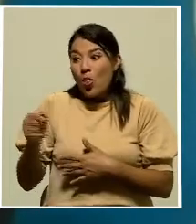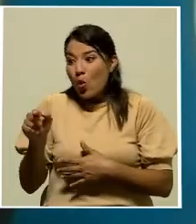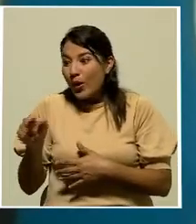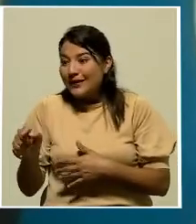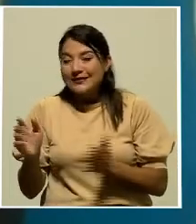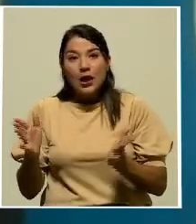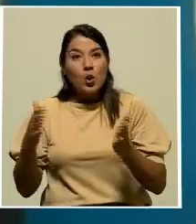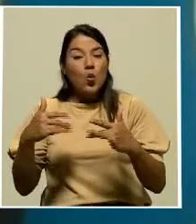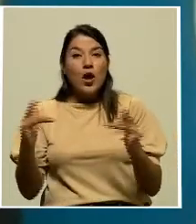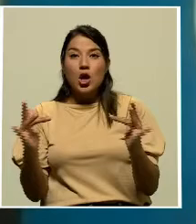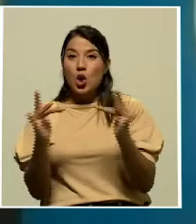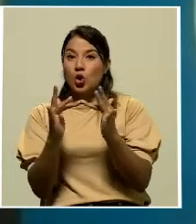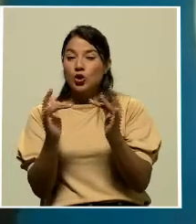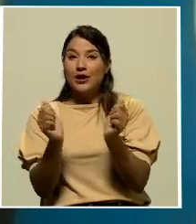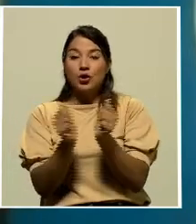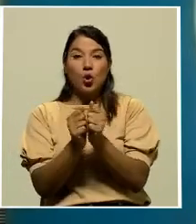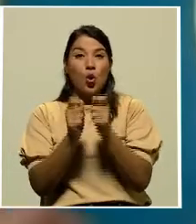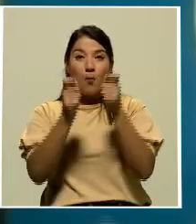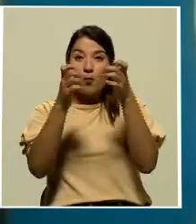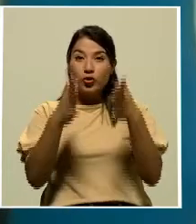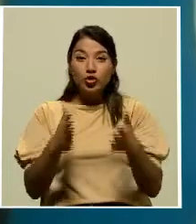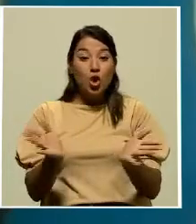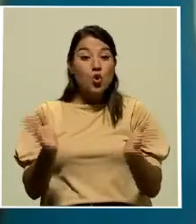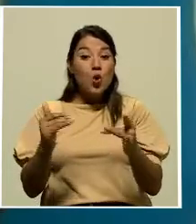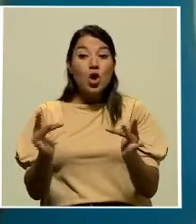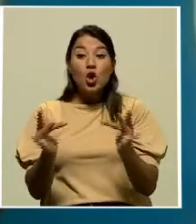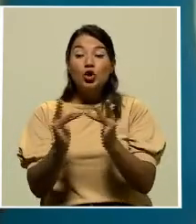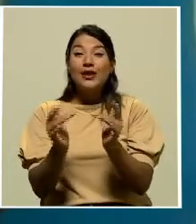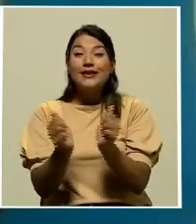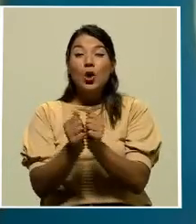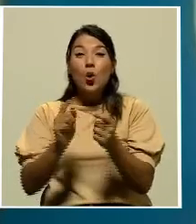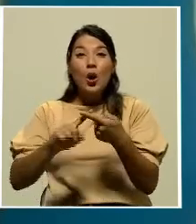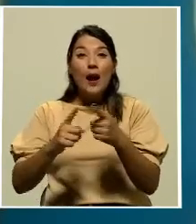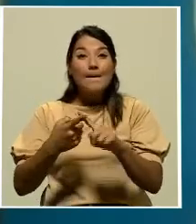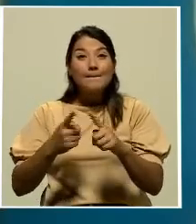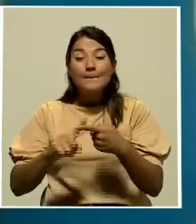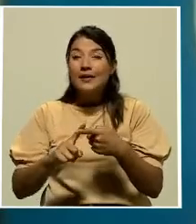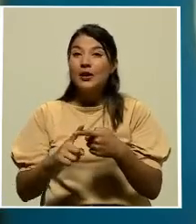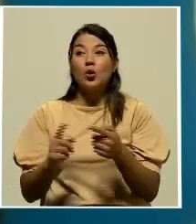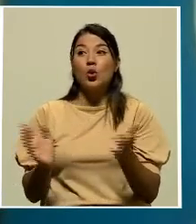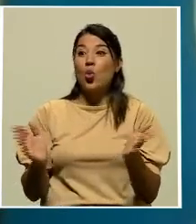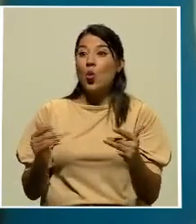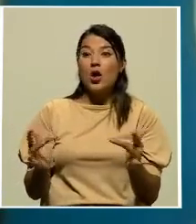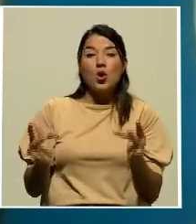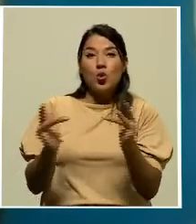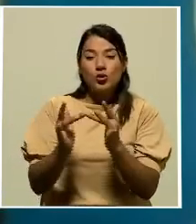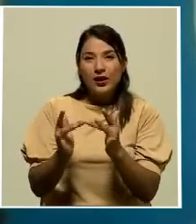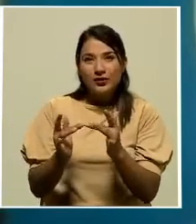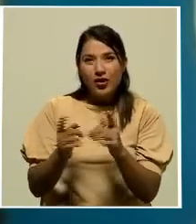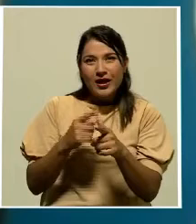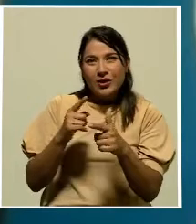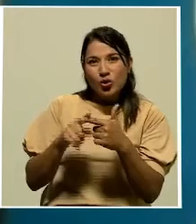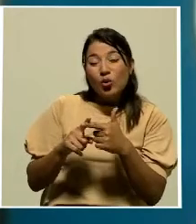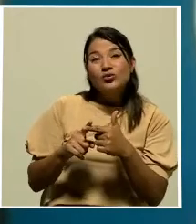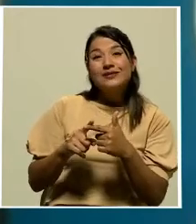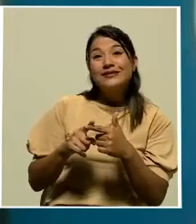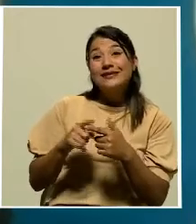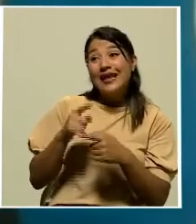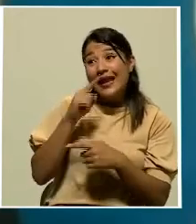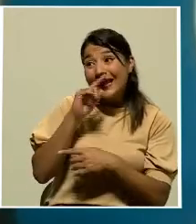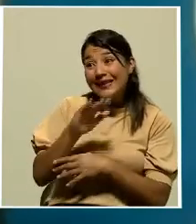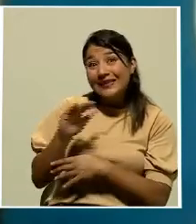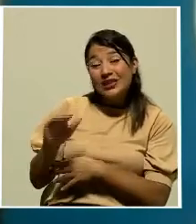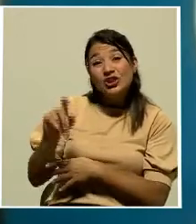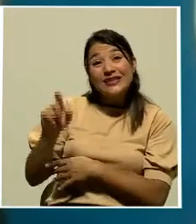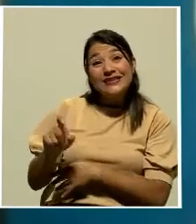maestros, com os amiguitos, não? Os amigos, as amigas, as pessoas interagir, que tudo isso faz parte de